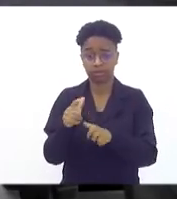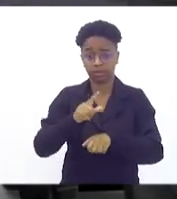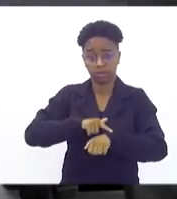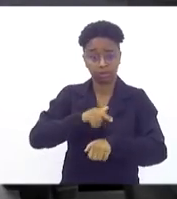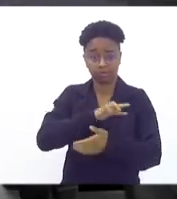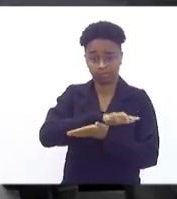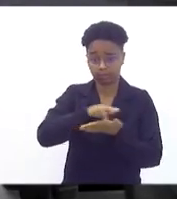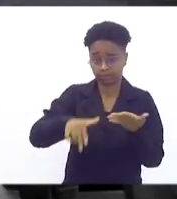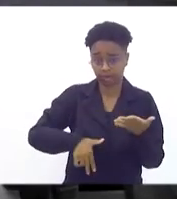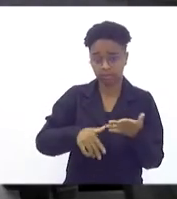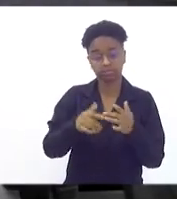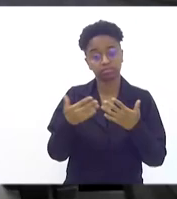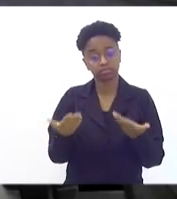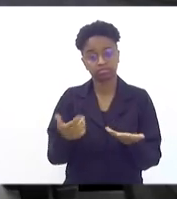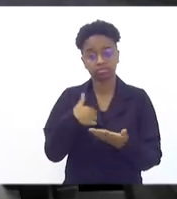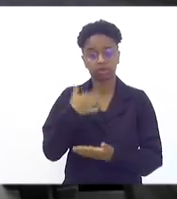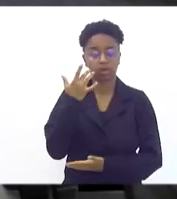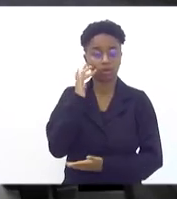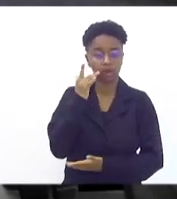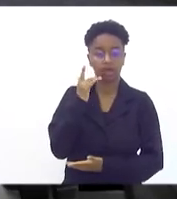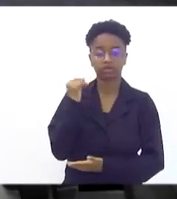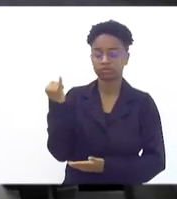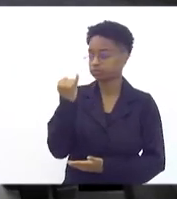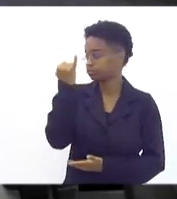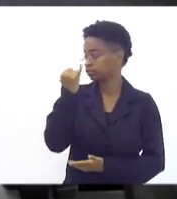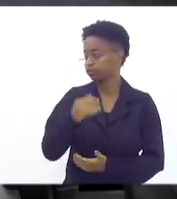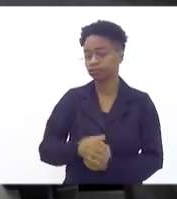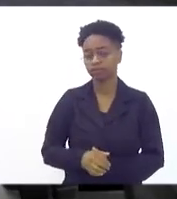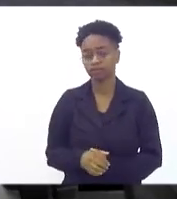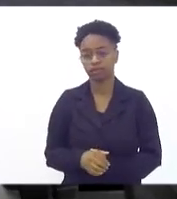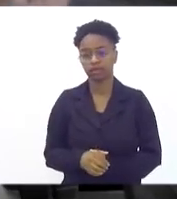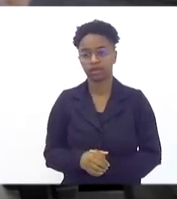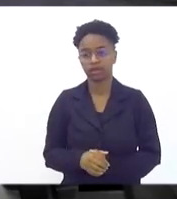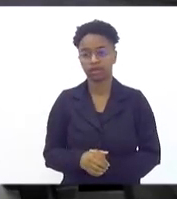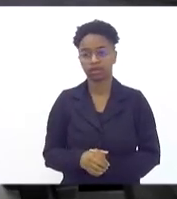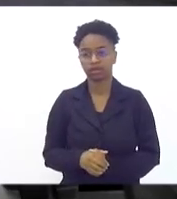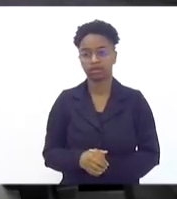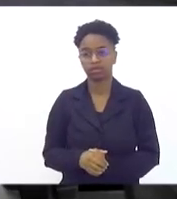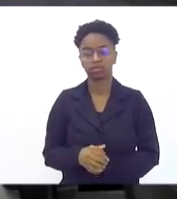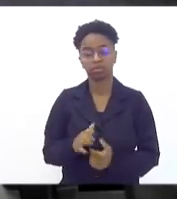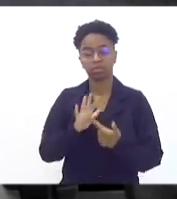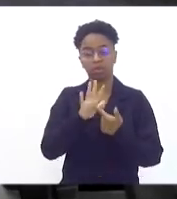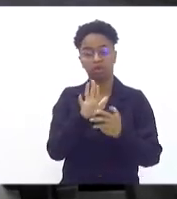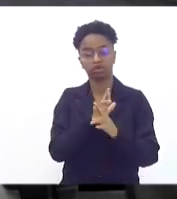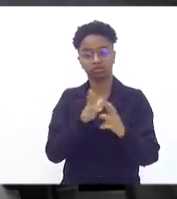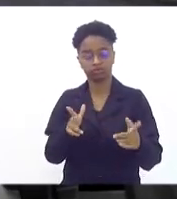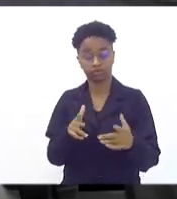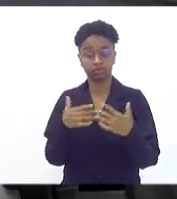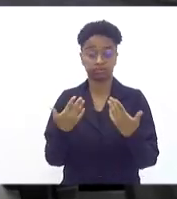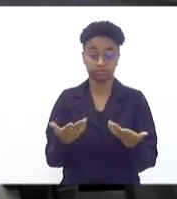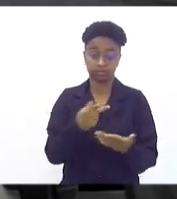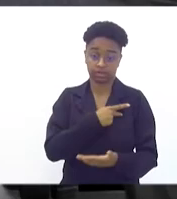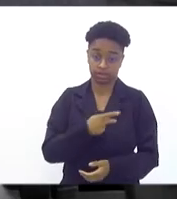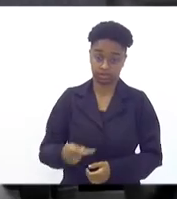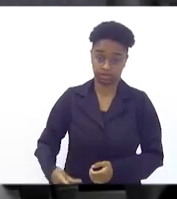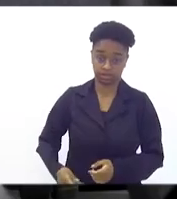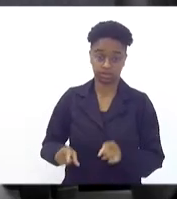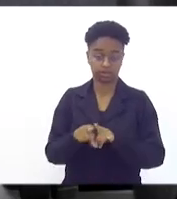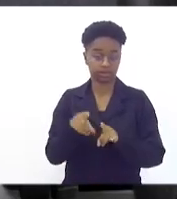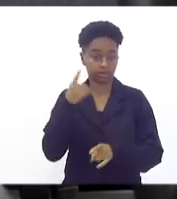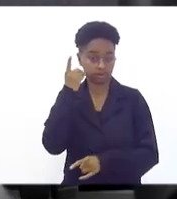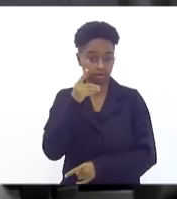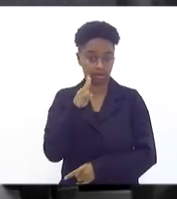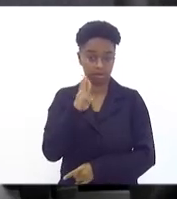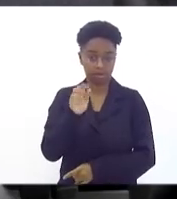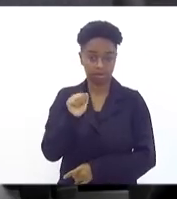eu acho que isso tem uma relevância toda a diferença e aí Presidente e deputado